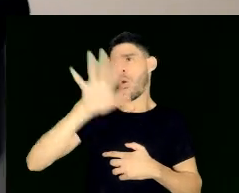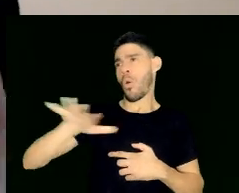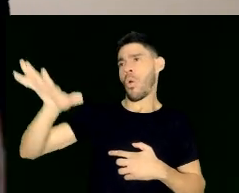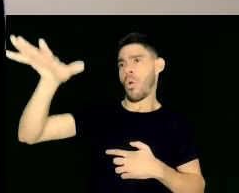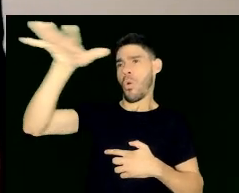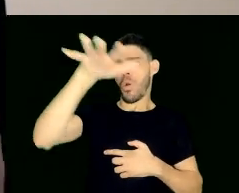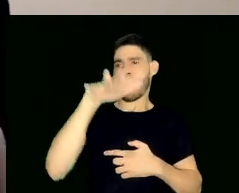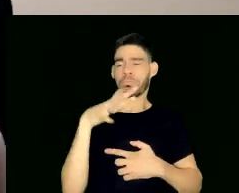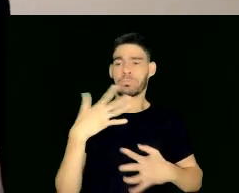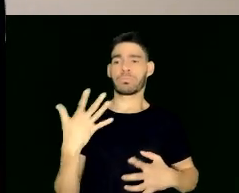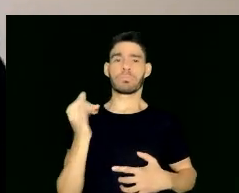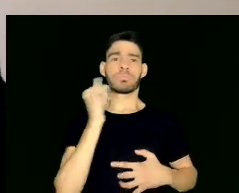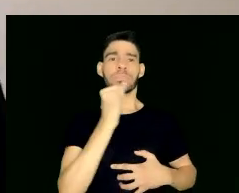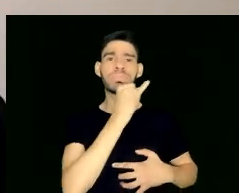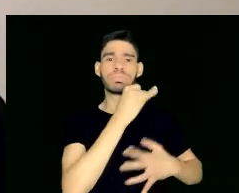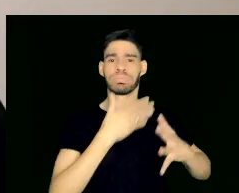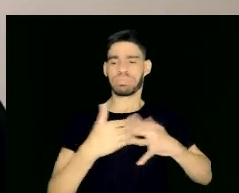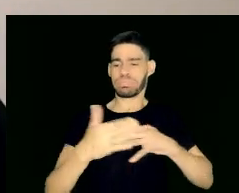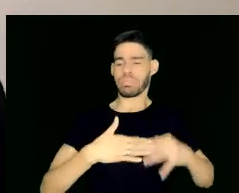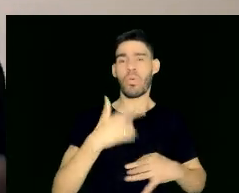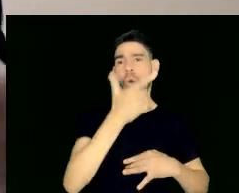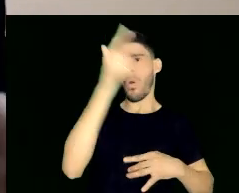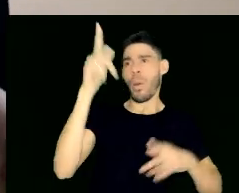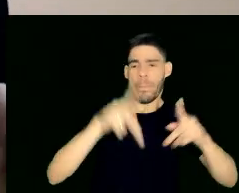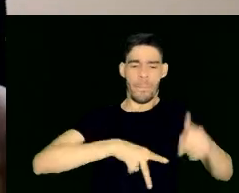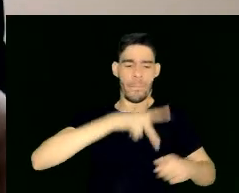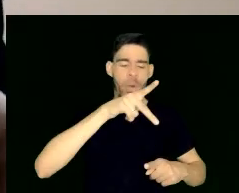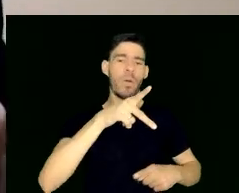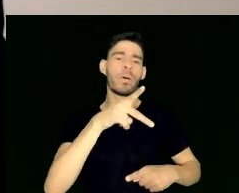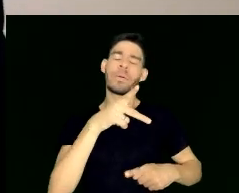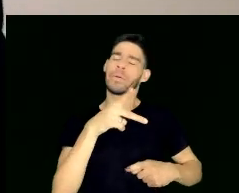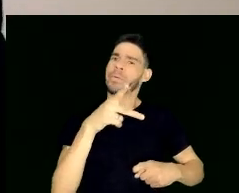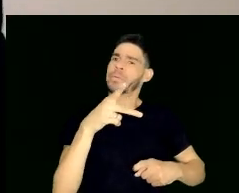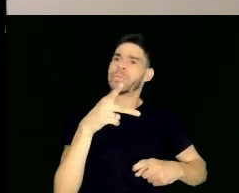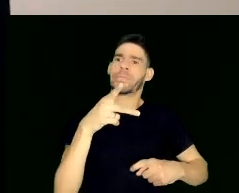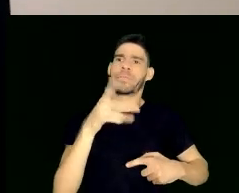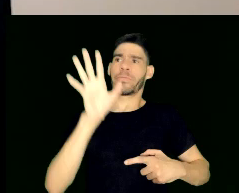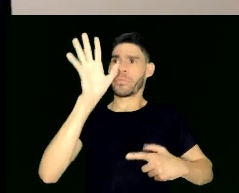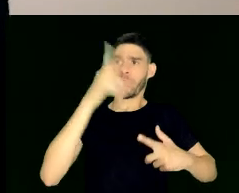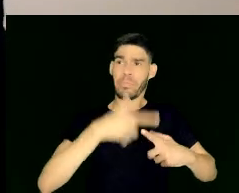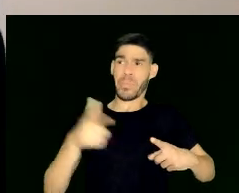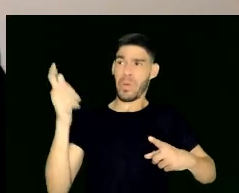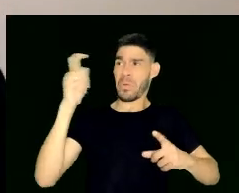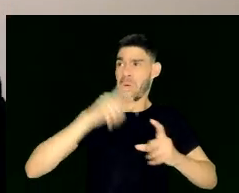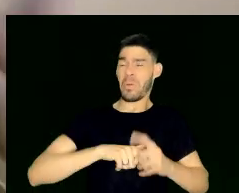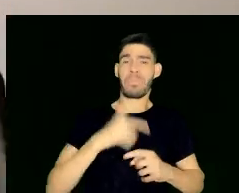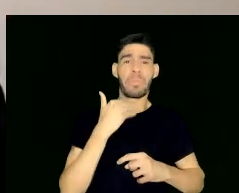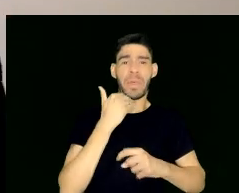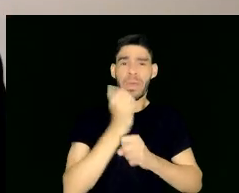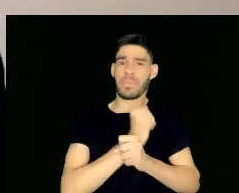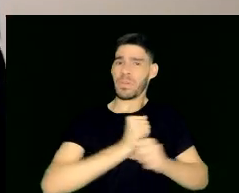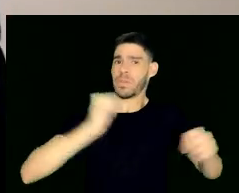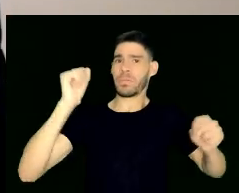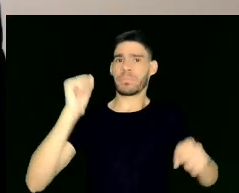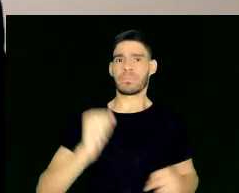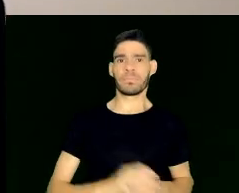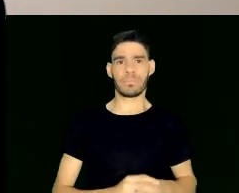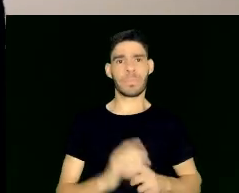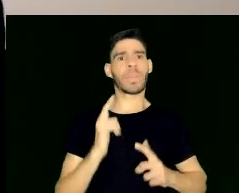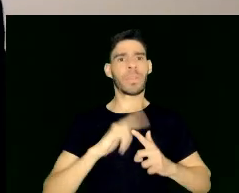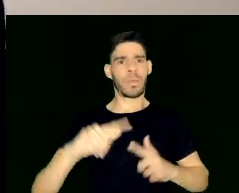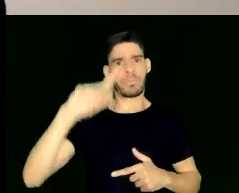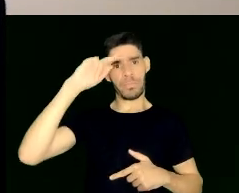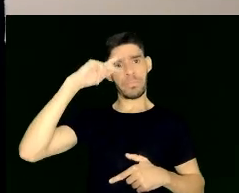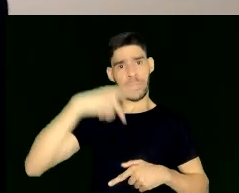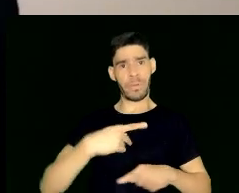das várias que existem, ou Iequano, ou de qualquer outro povo, o dano é irreparável coletivamente, além do drama individual.